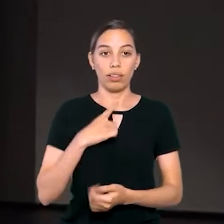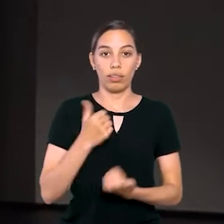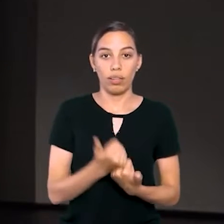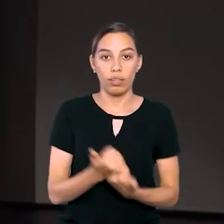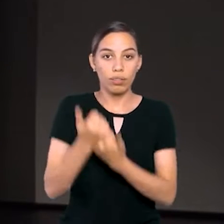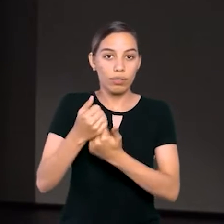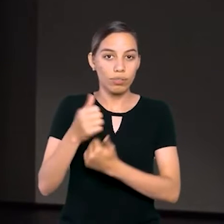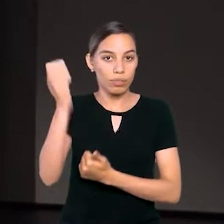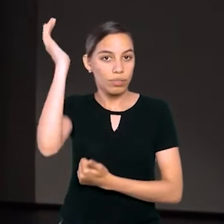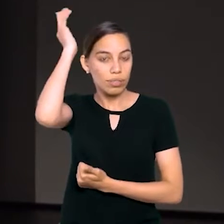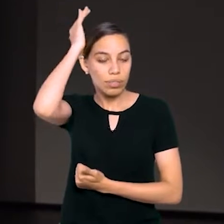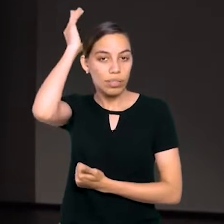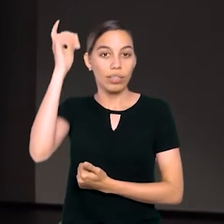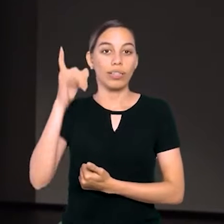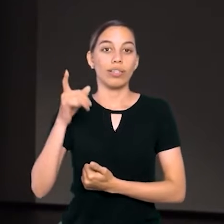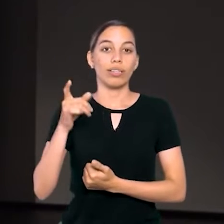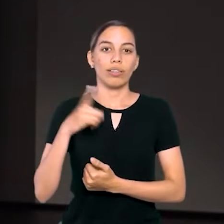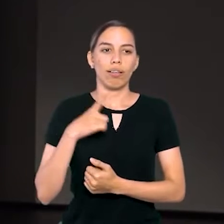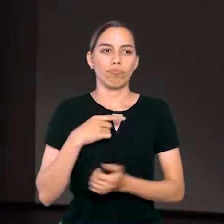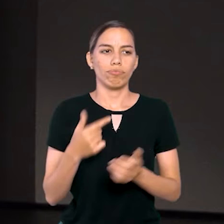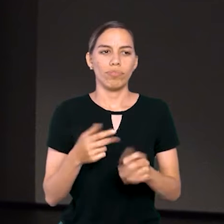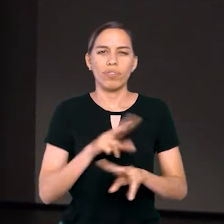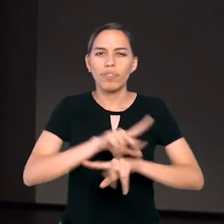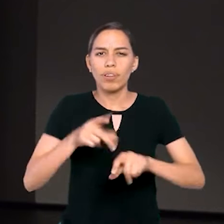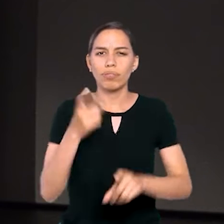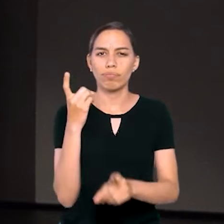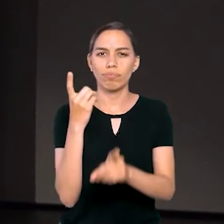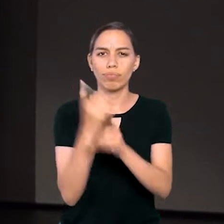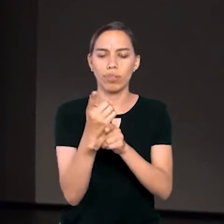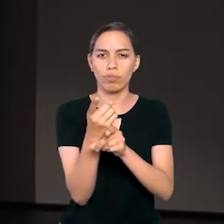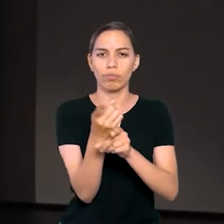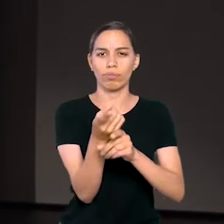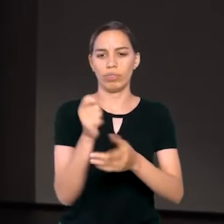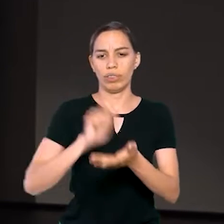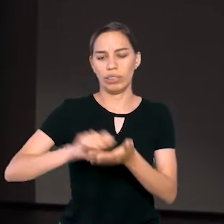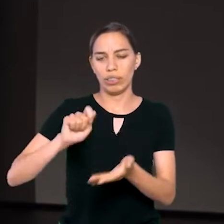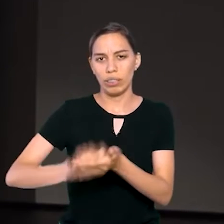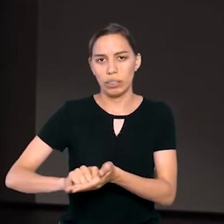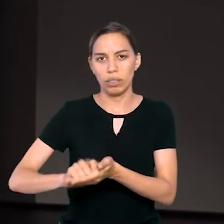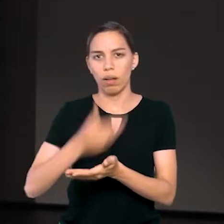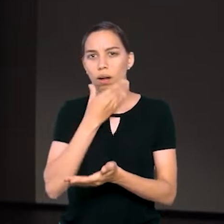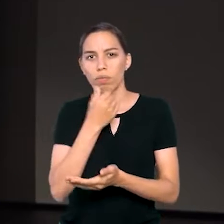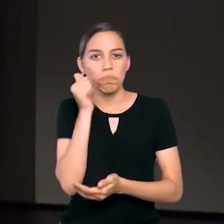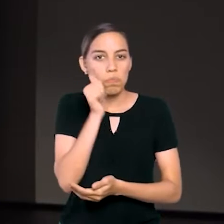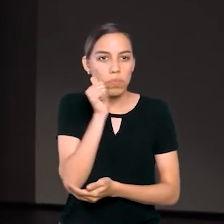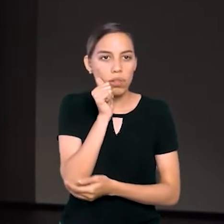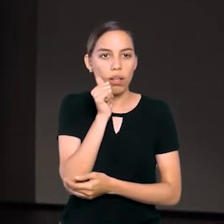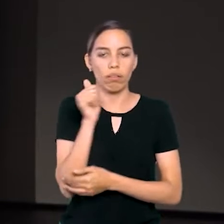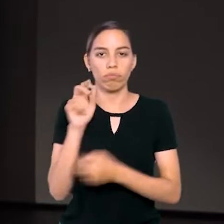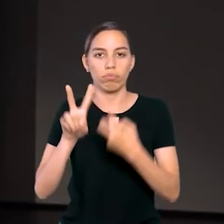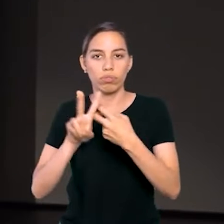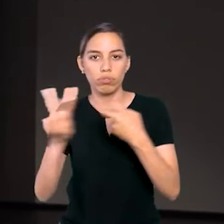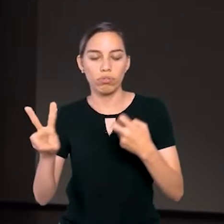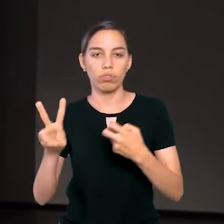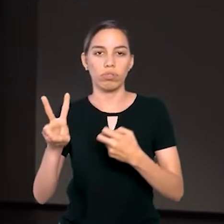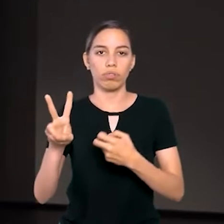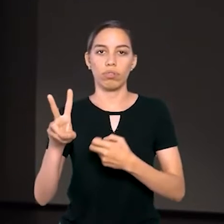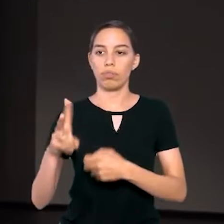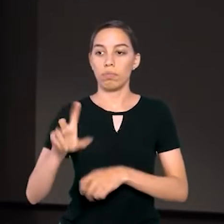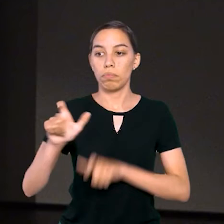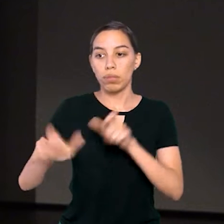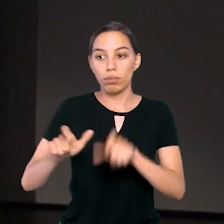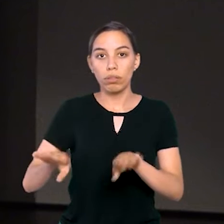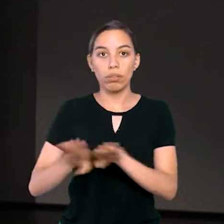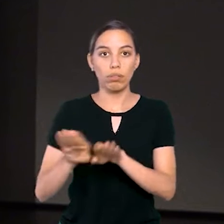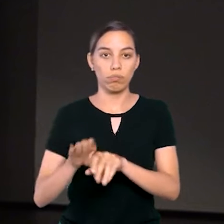com o Sesc, apresenta uma série de encontros que reúne escritores e escritoras indígenas e personalidades